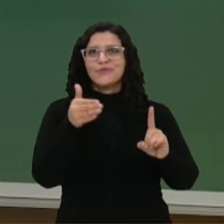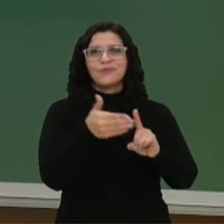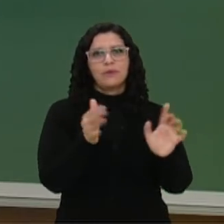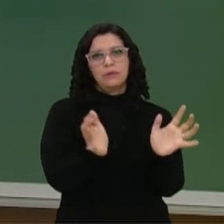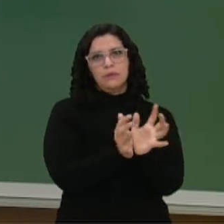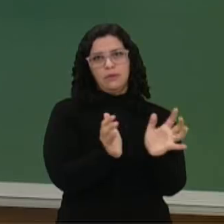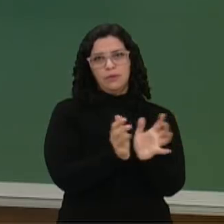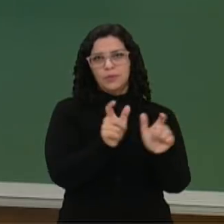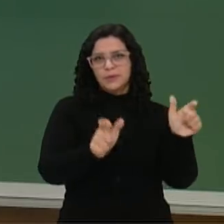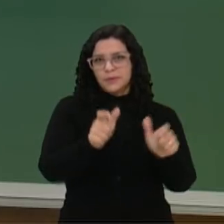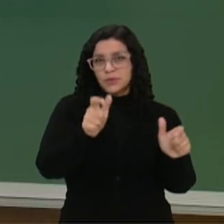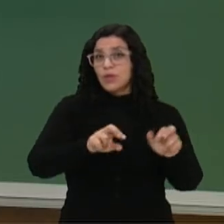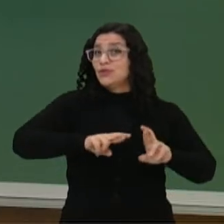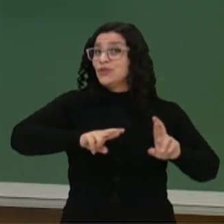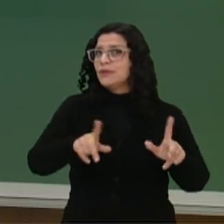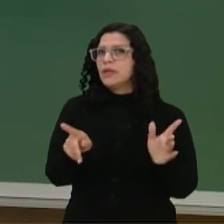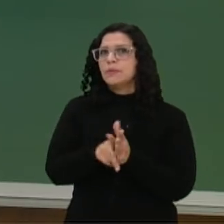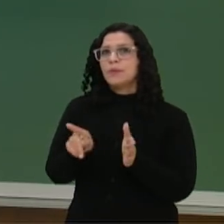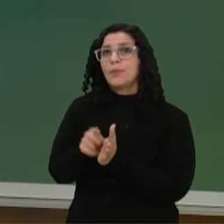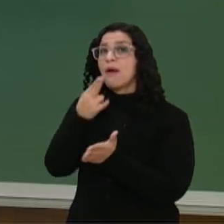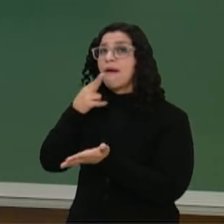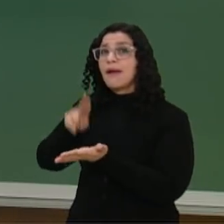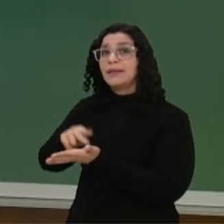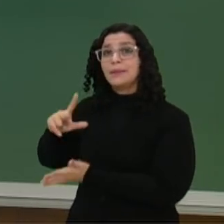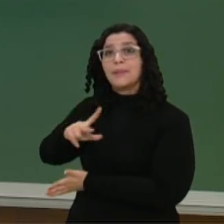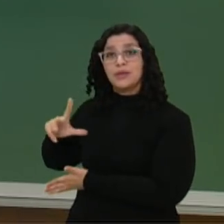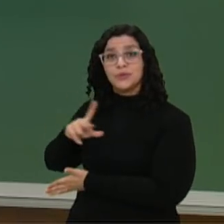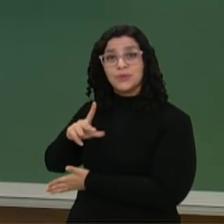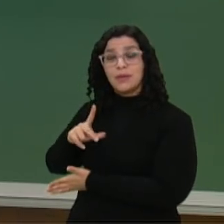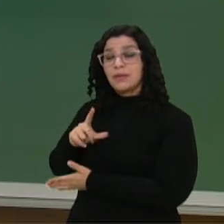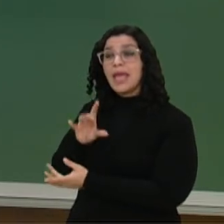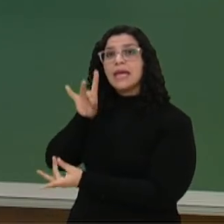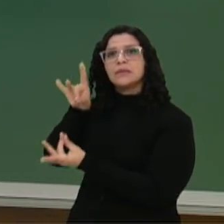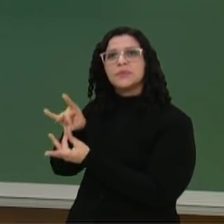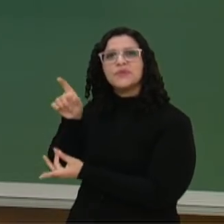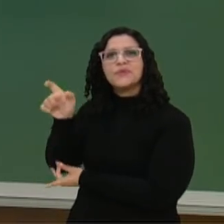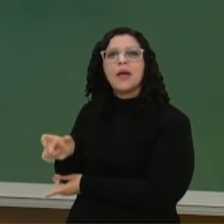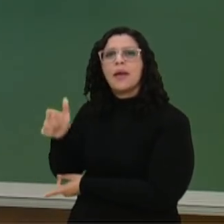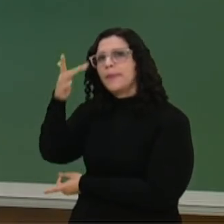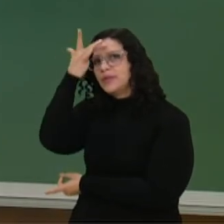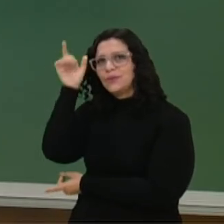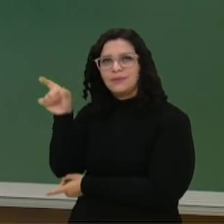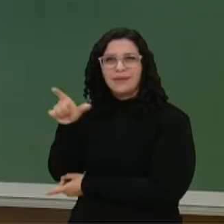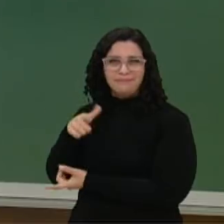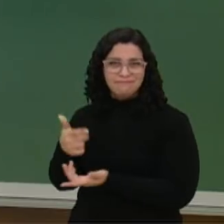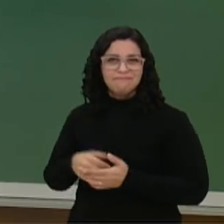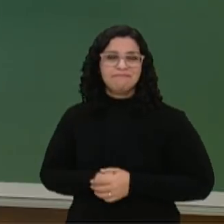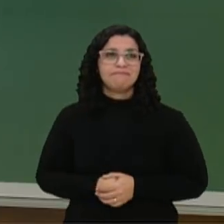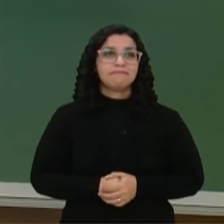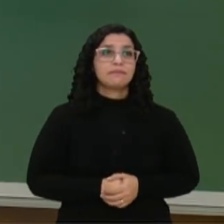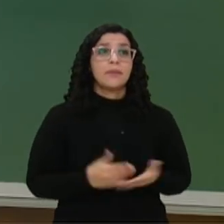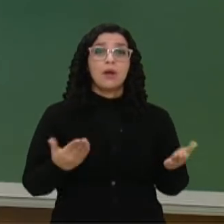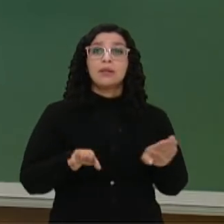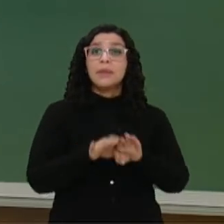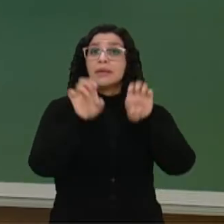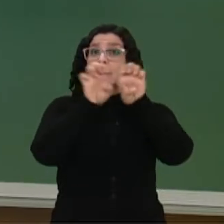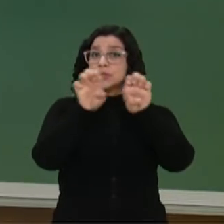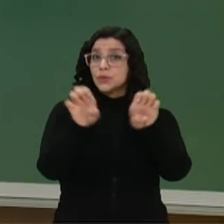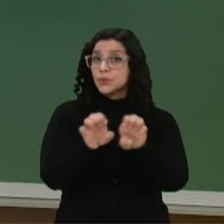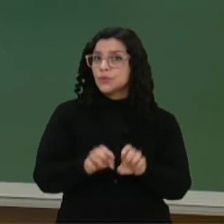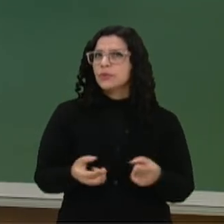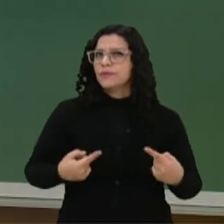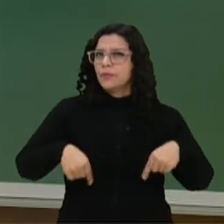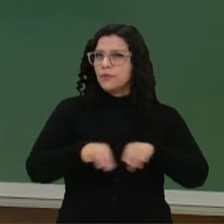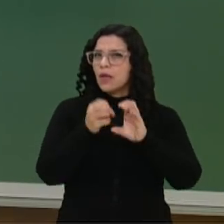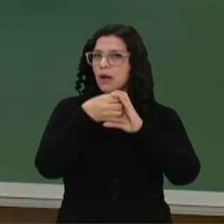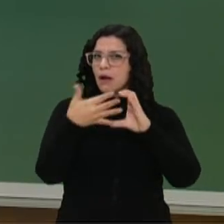seu gênero textual, diferente da carta pessoal, que é uma pessoa em específico. Sobre a estrutura, vamos retomar aí